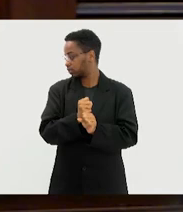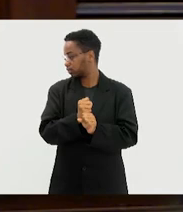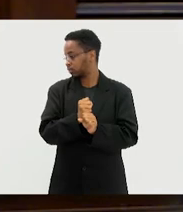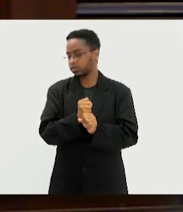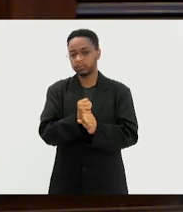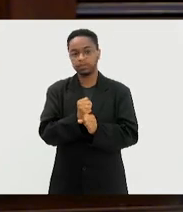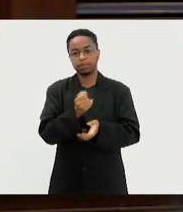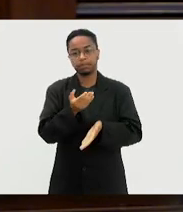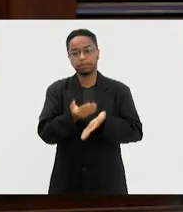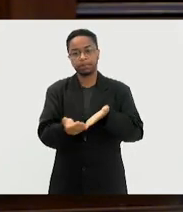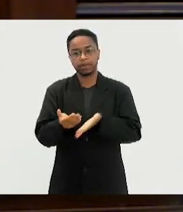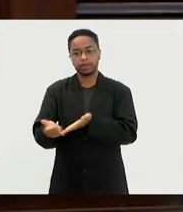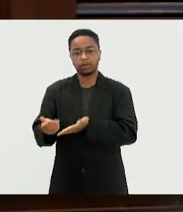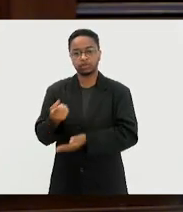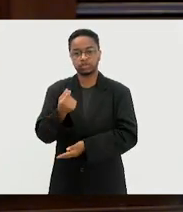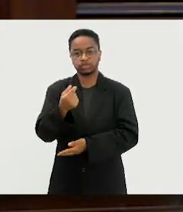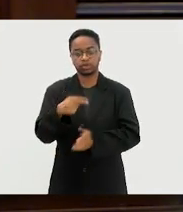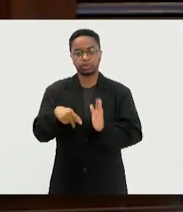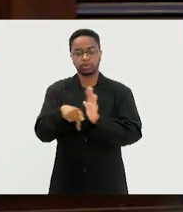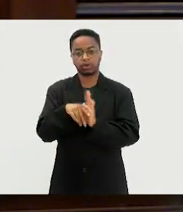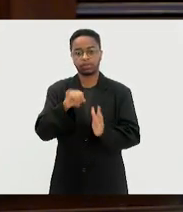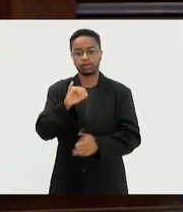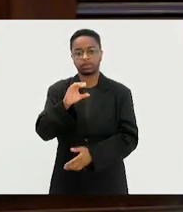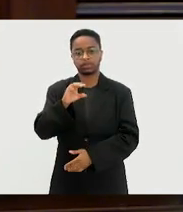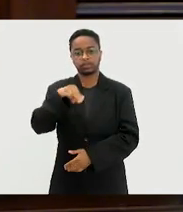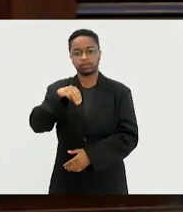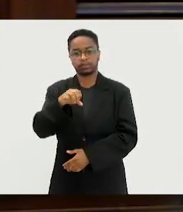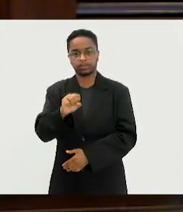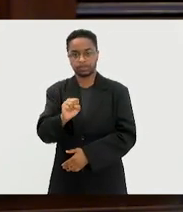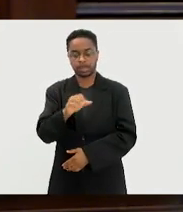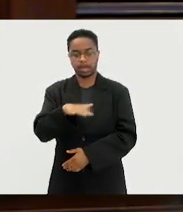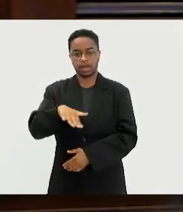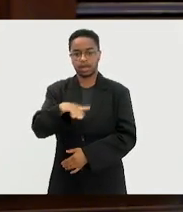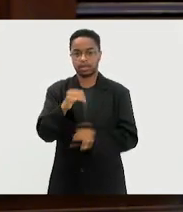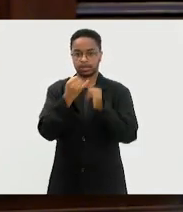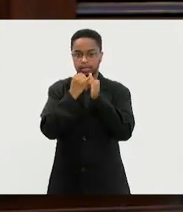receita de ICMS em energia,